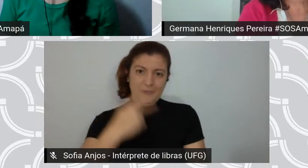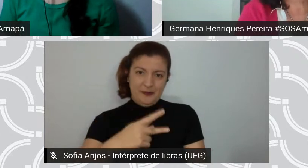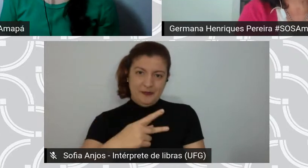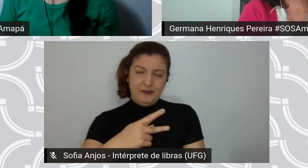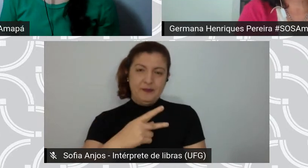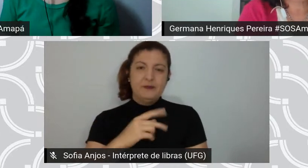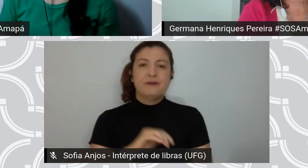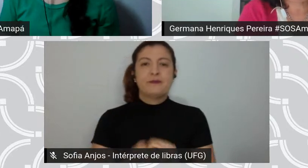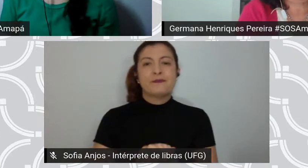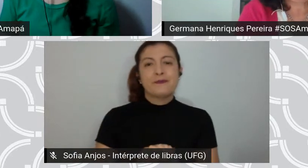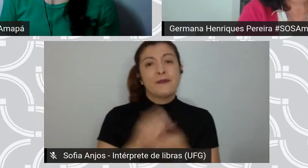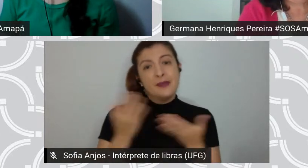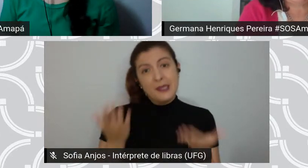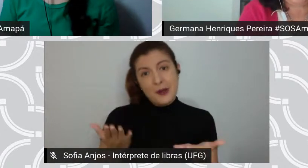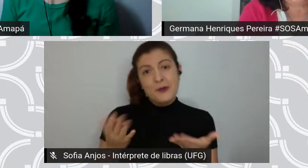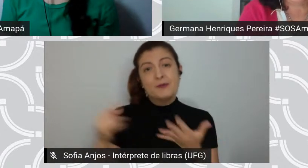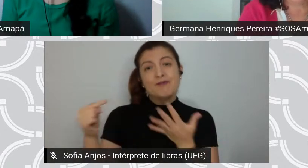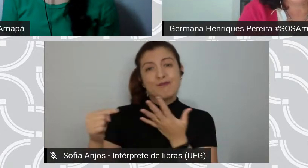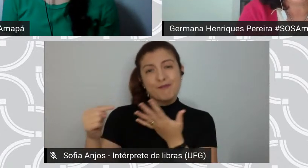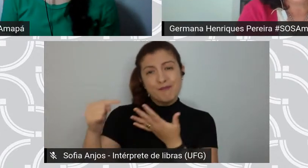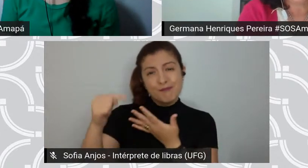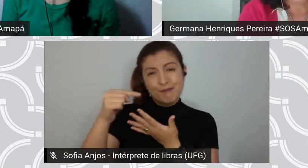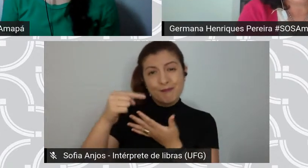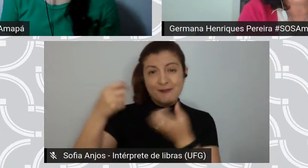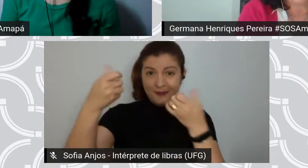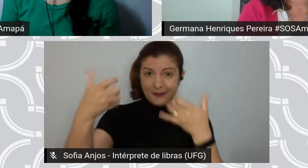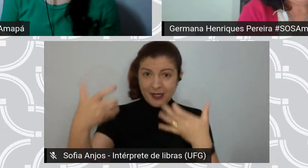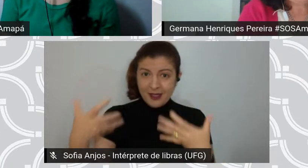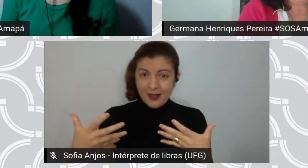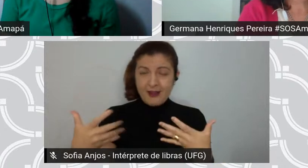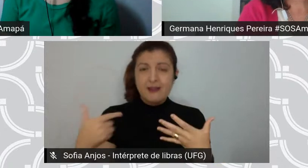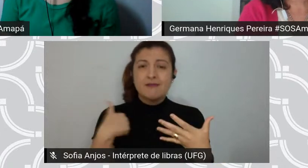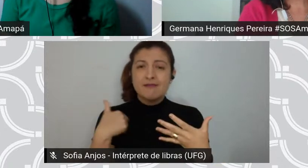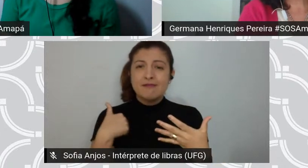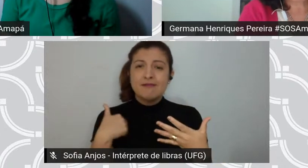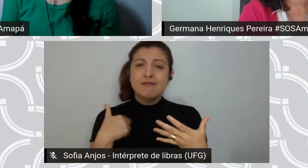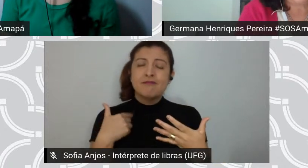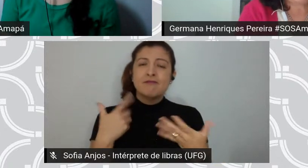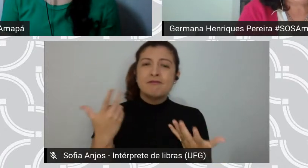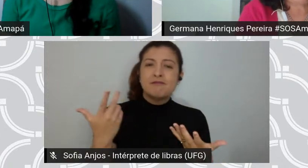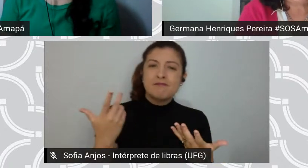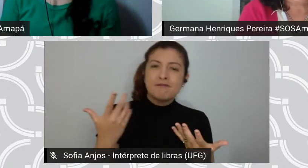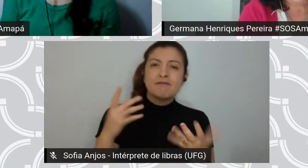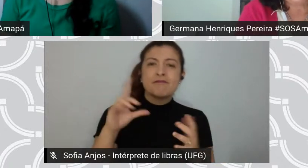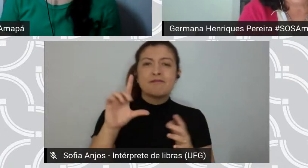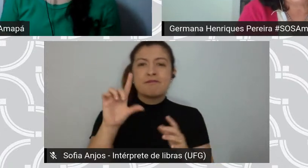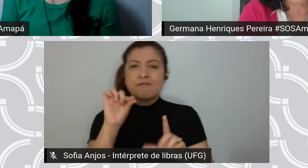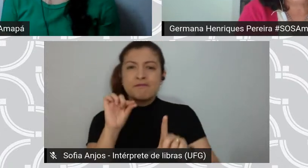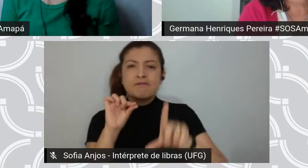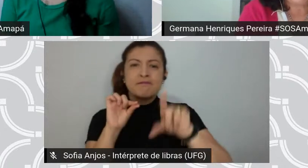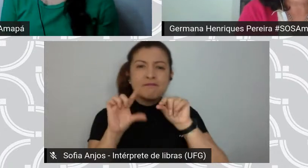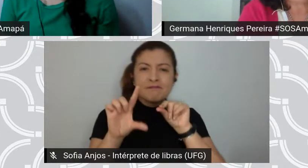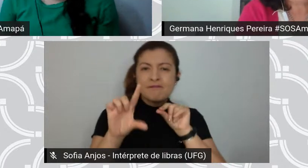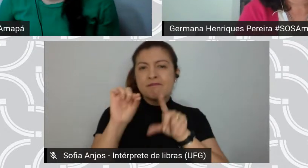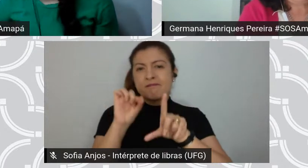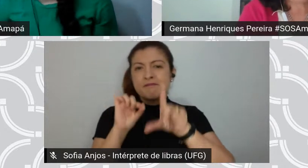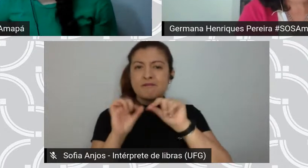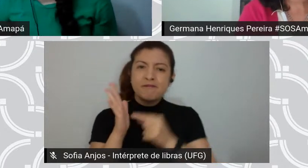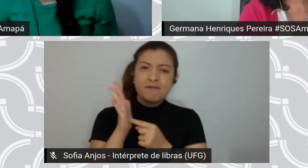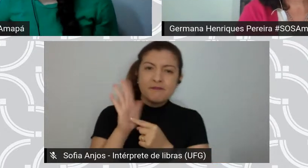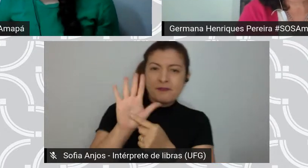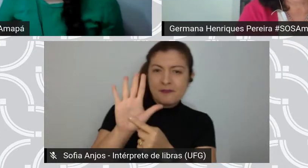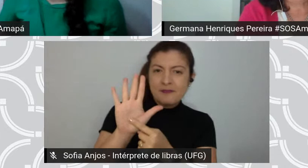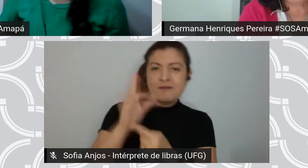ter esboçado pelo menos um pouco, aderir aos velhos manuais de história literária